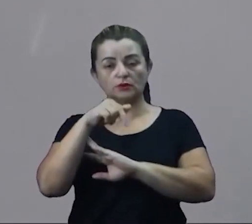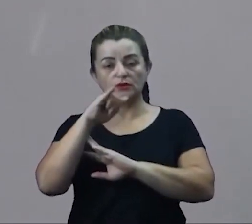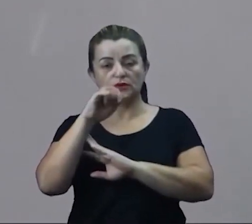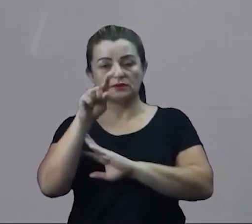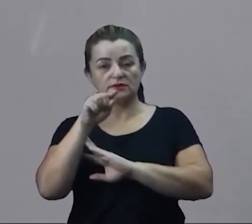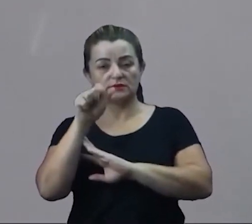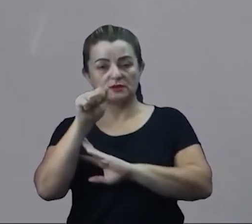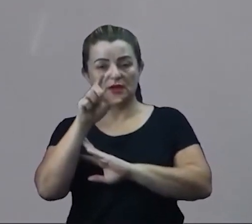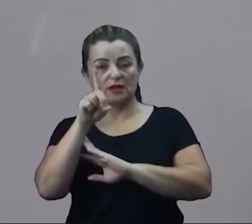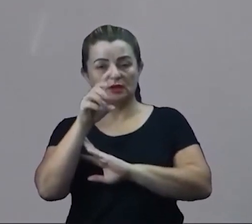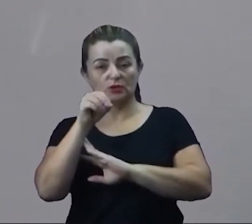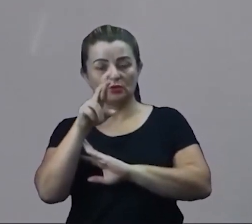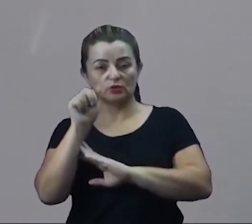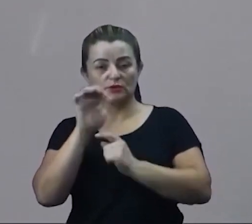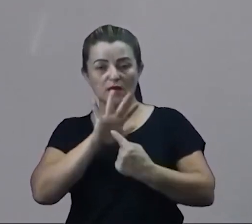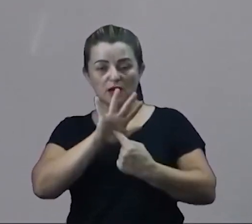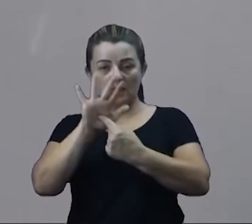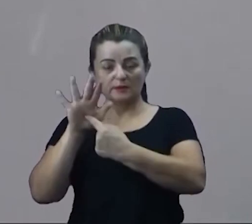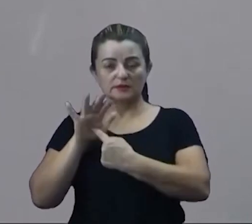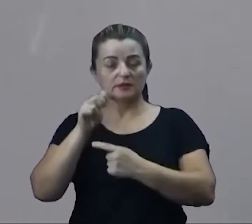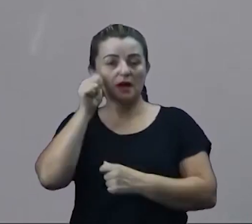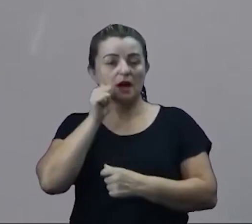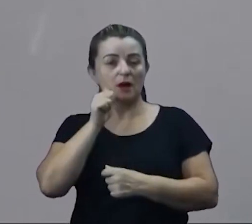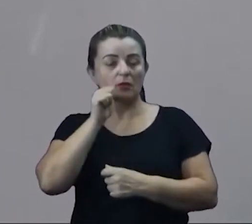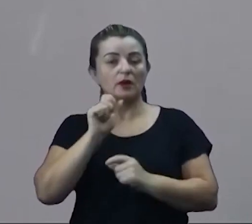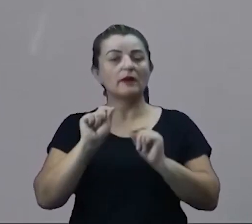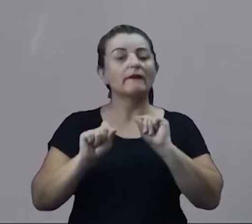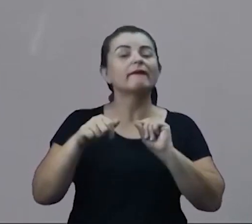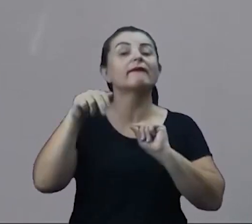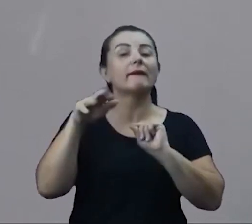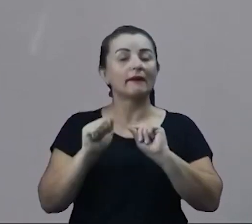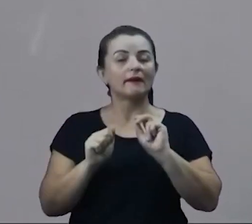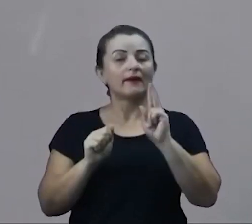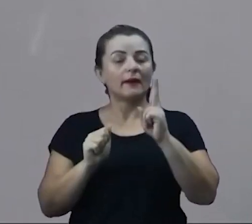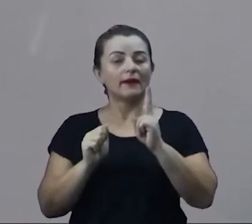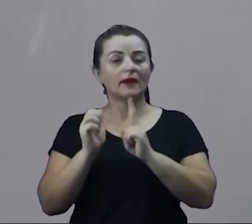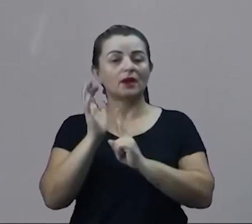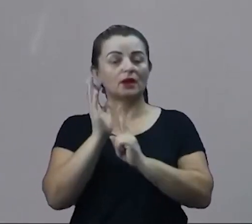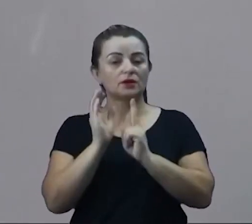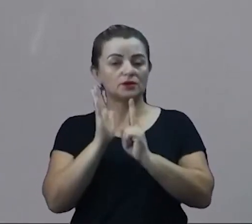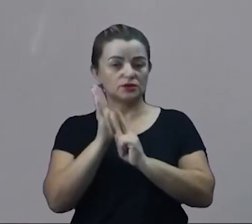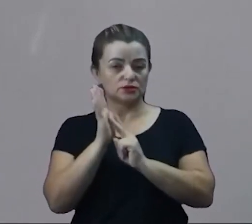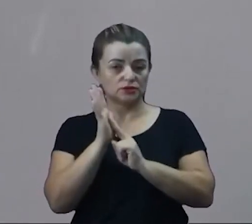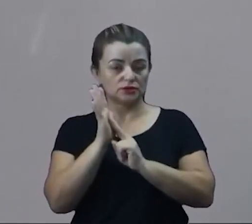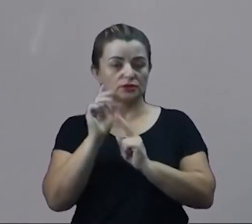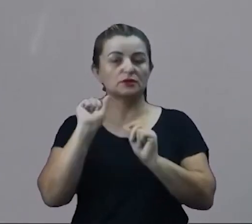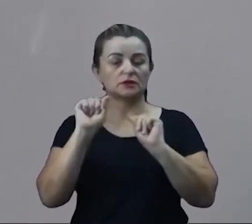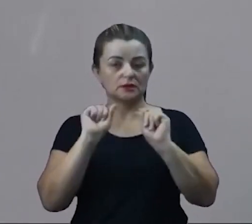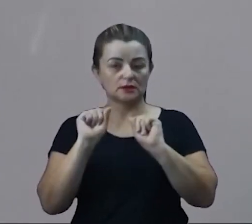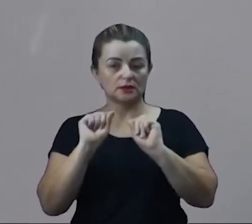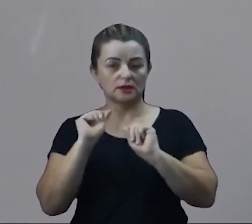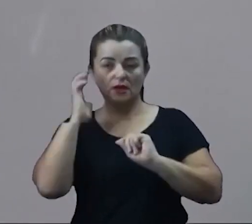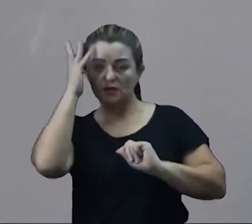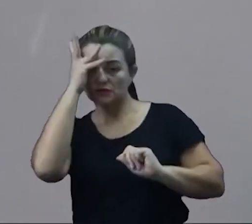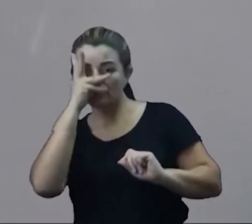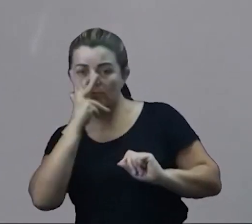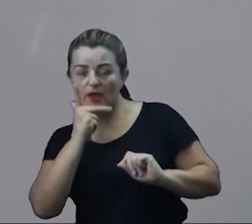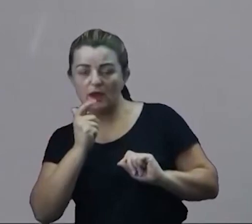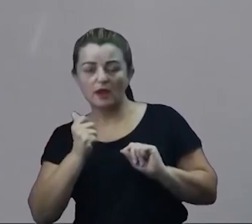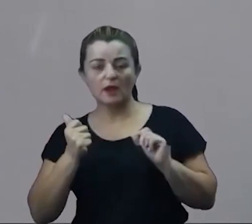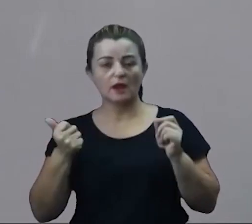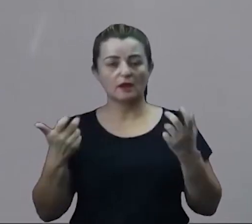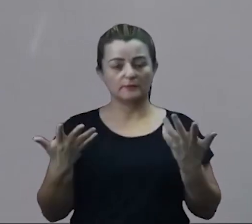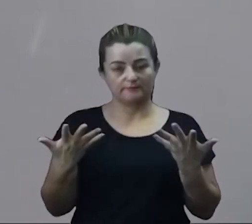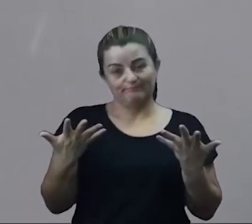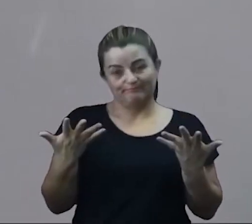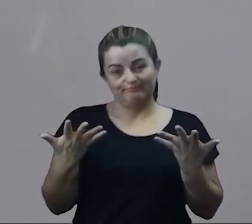mulher indígena, a qual, na Carta de Pero Vaz de Caminha, eles vão chamar de bela, de bonita, né?